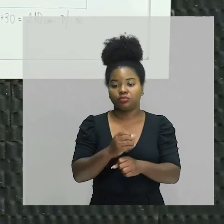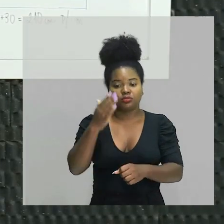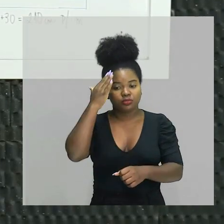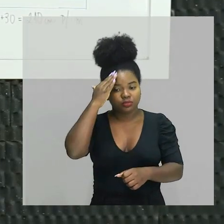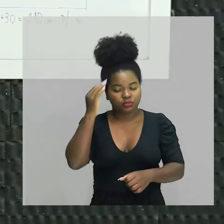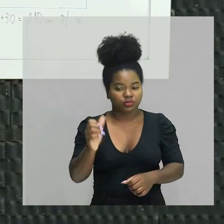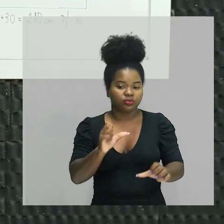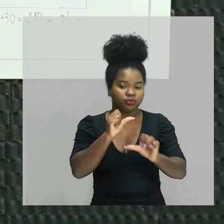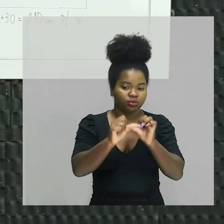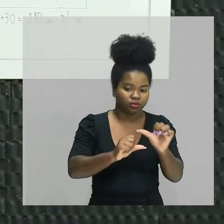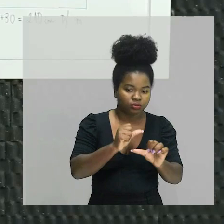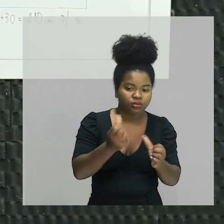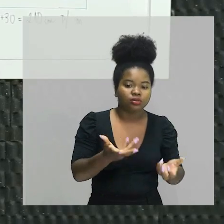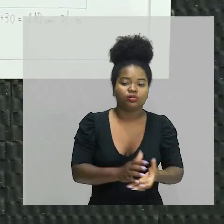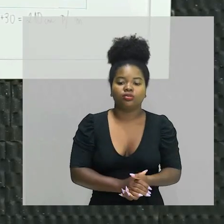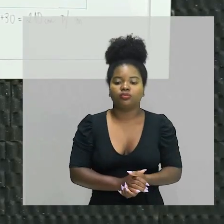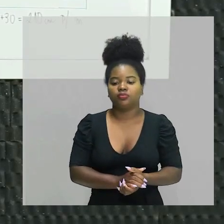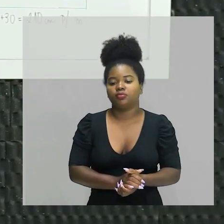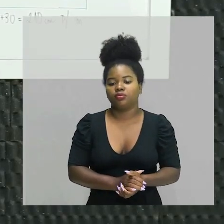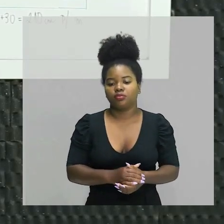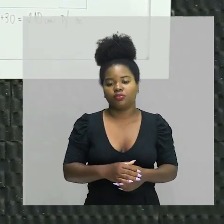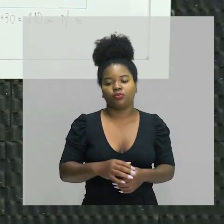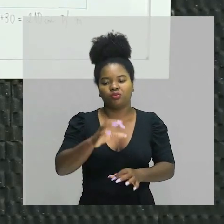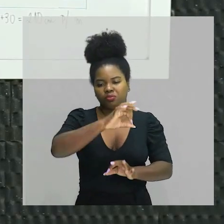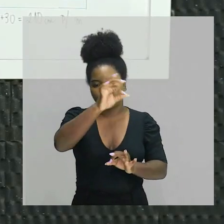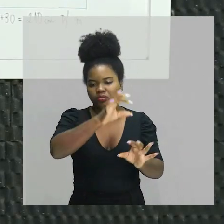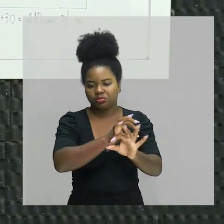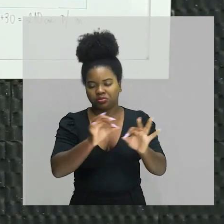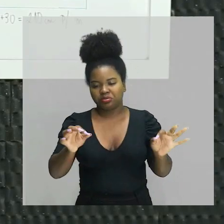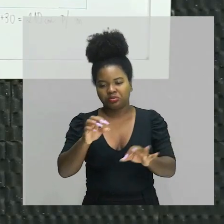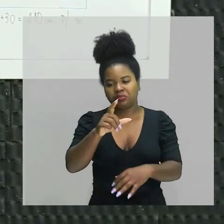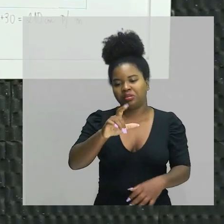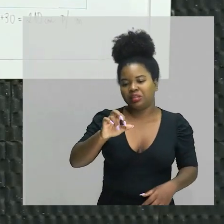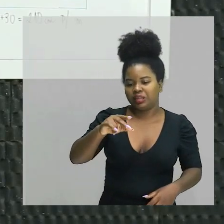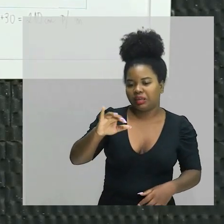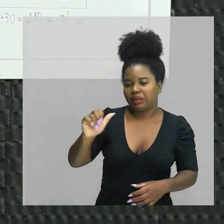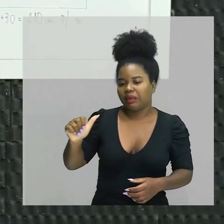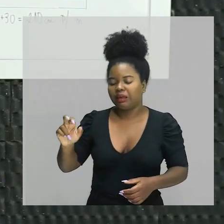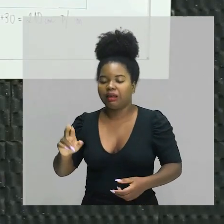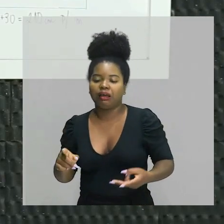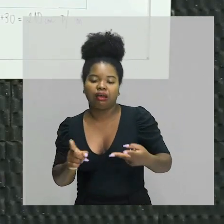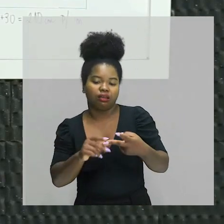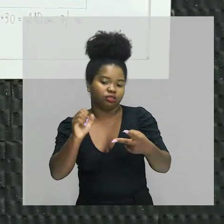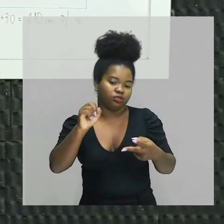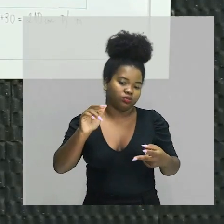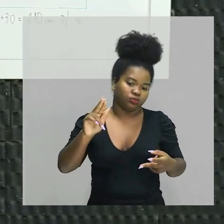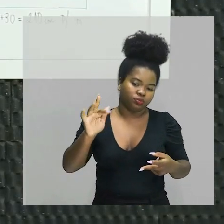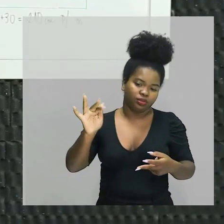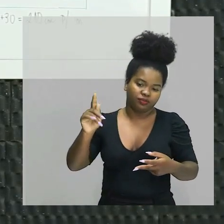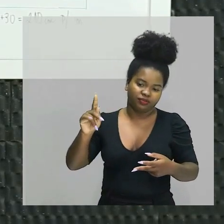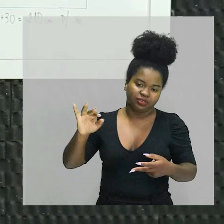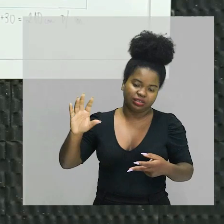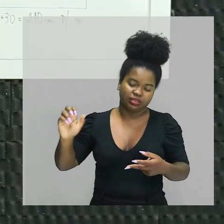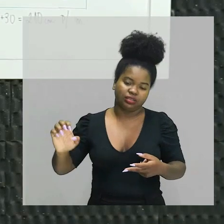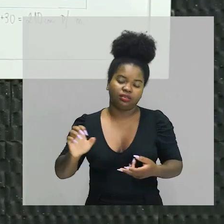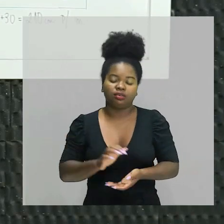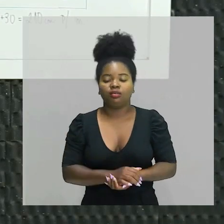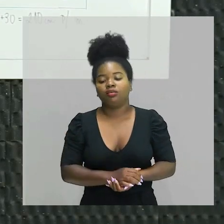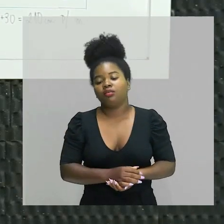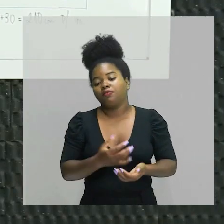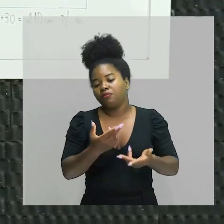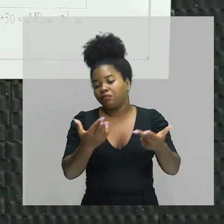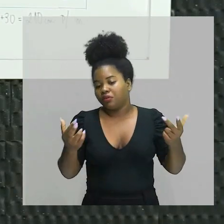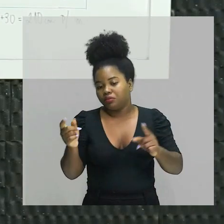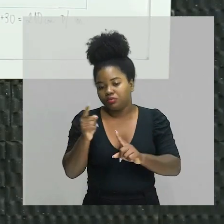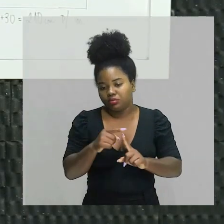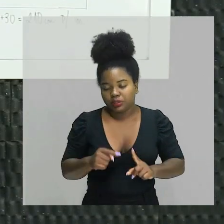unidade de medida. Tanto medida linear, como medida de superfície, como medida de volume, medida de capacidade.